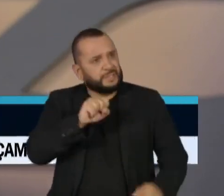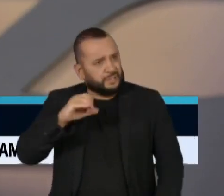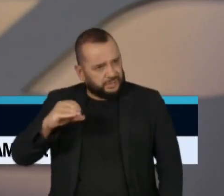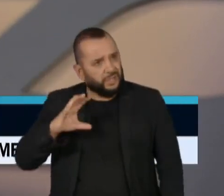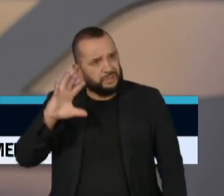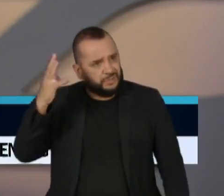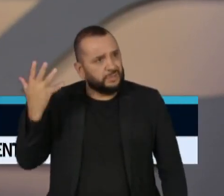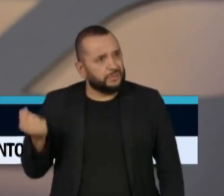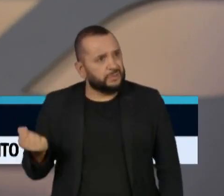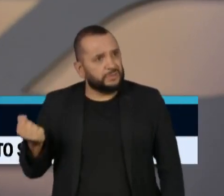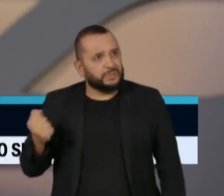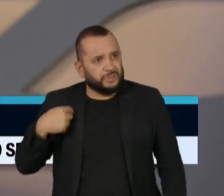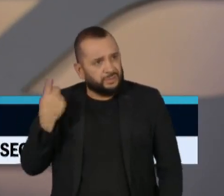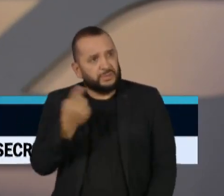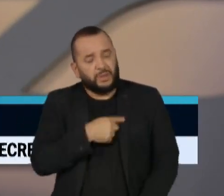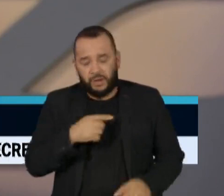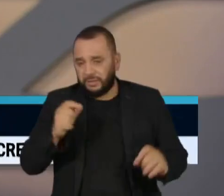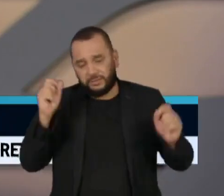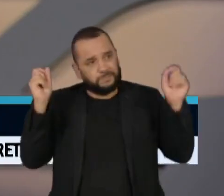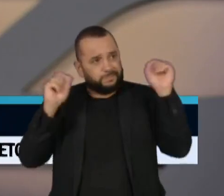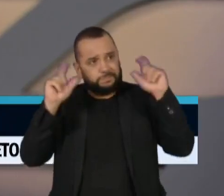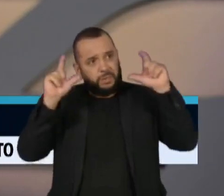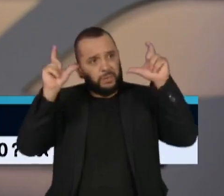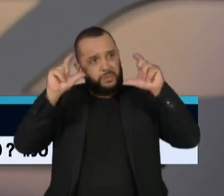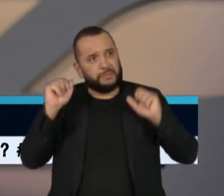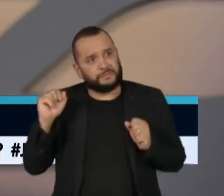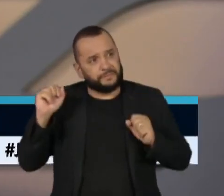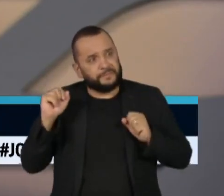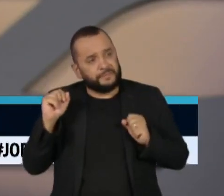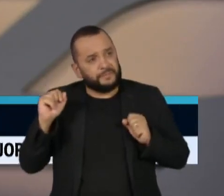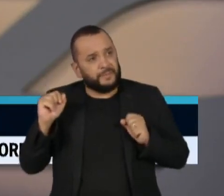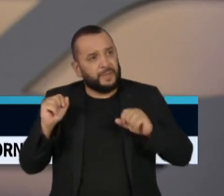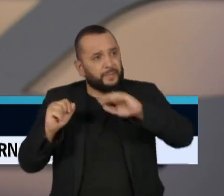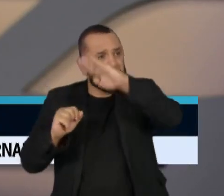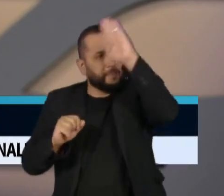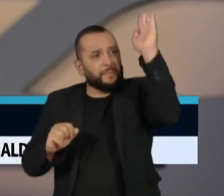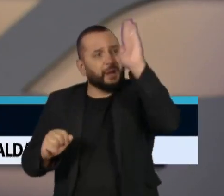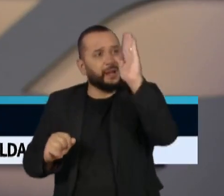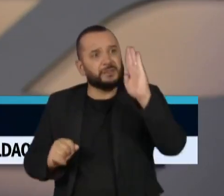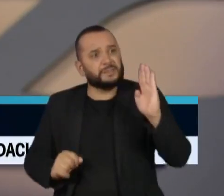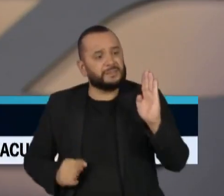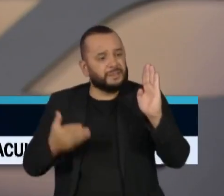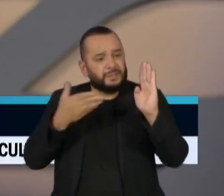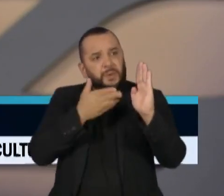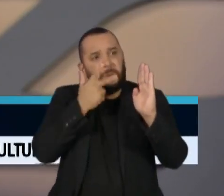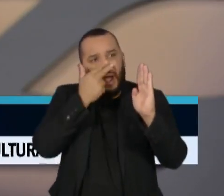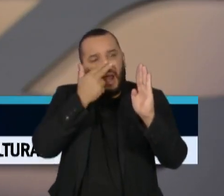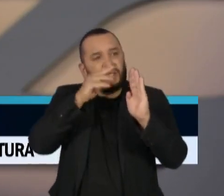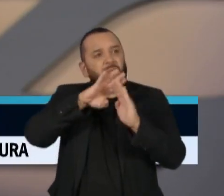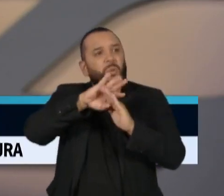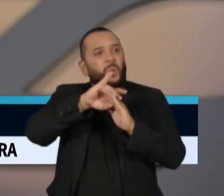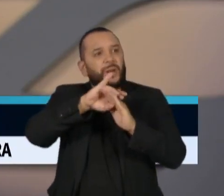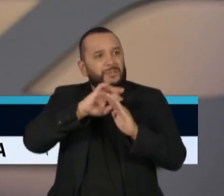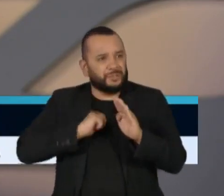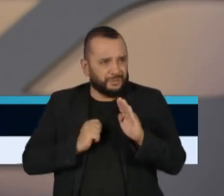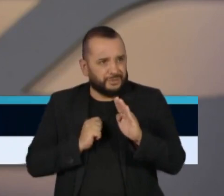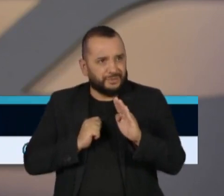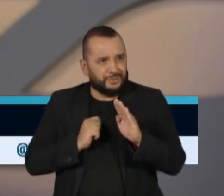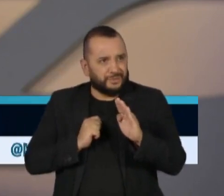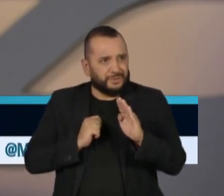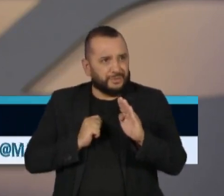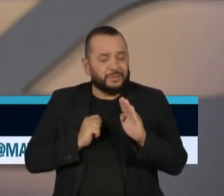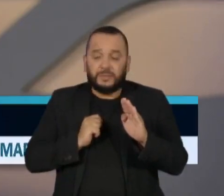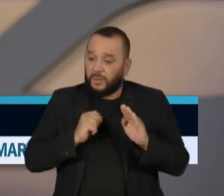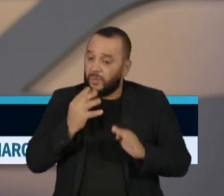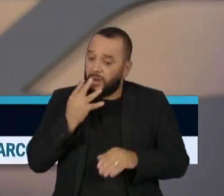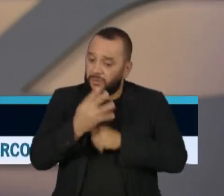estamos vivendo uma situação espantosa o país continua doente e eu acho que os próximos quatro anos o grande desafio é